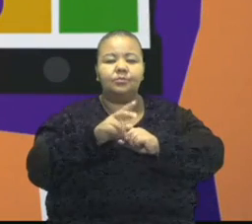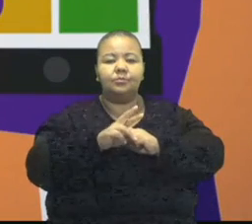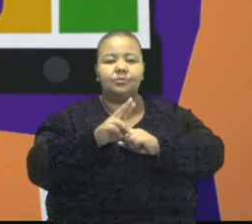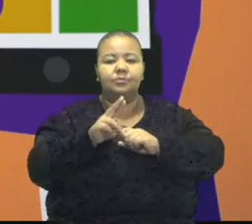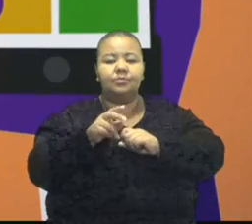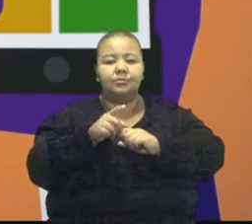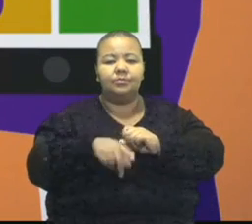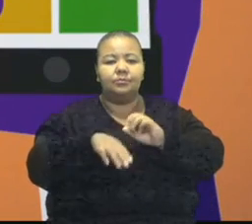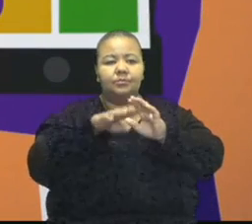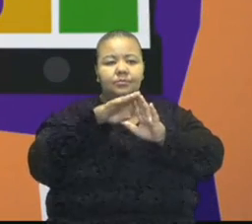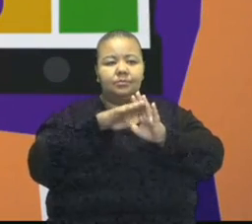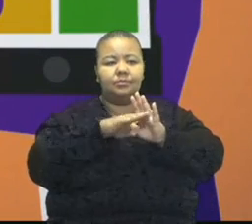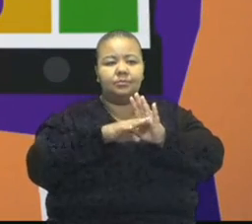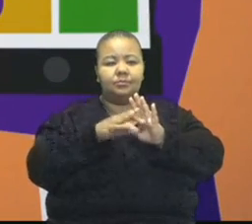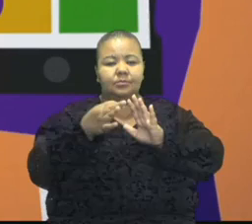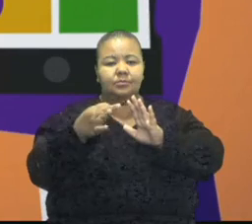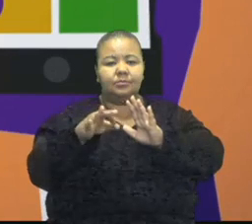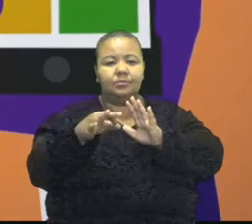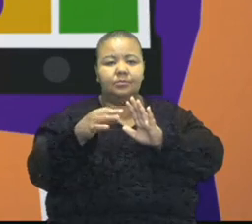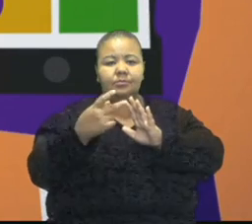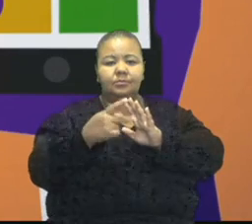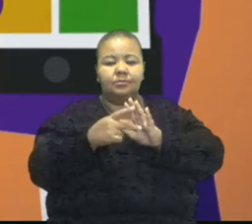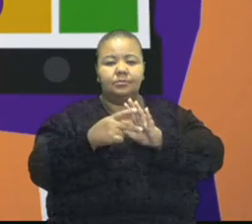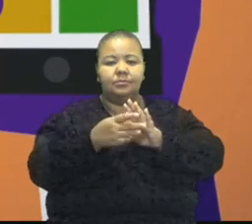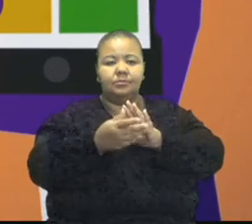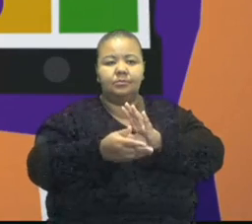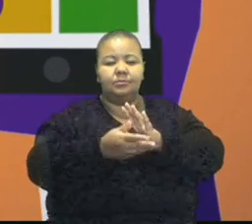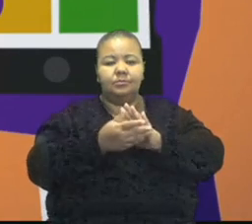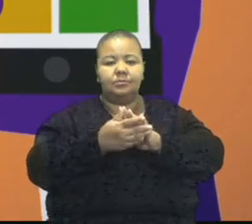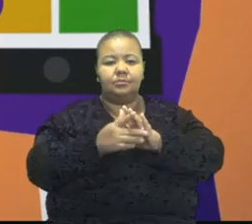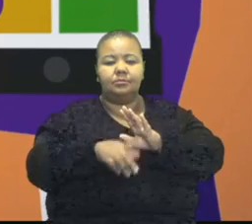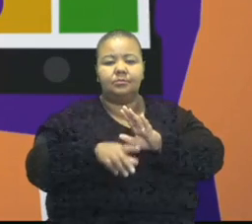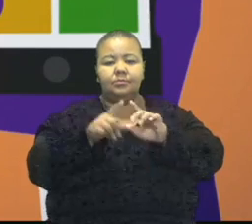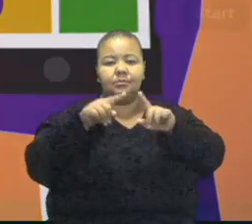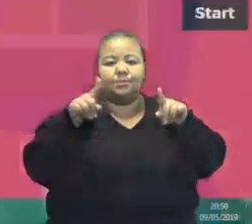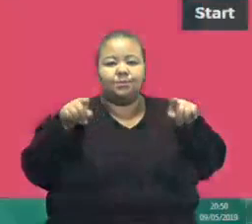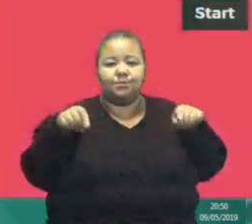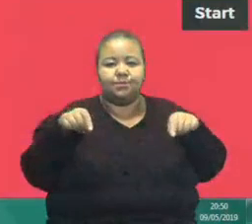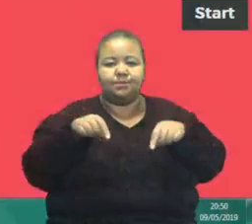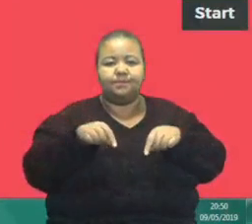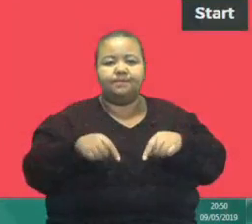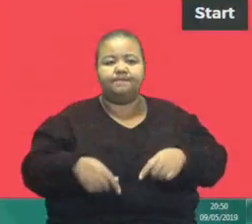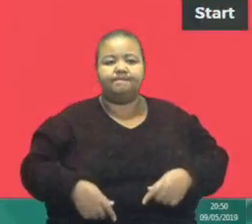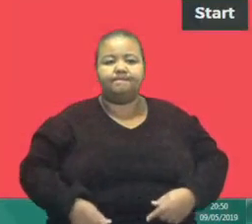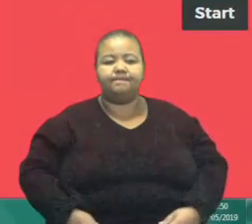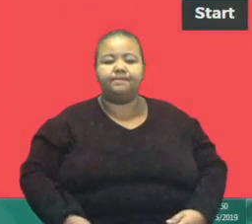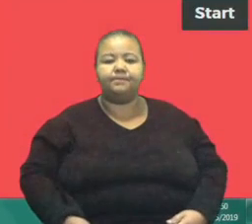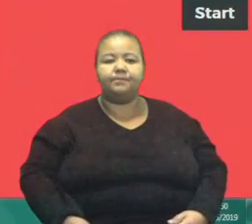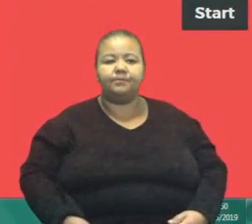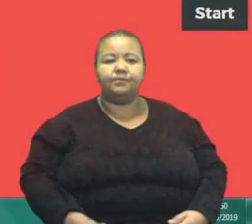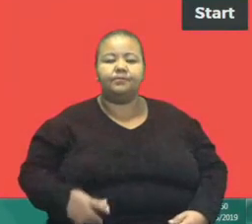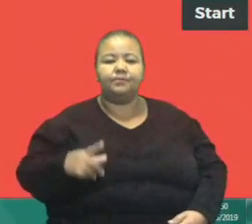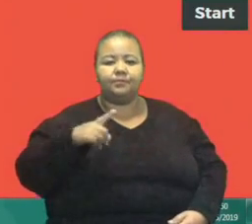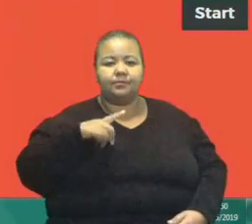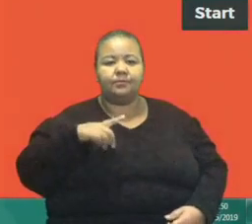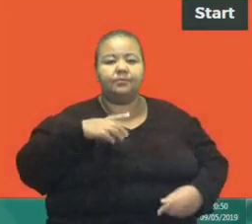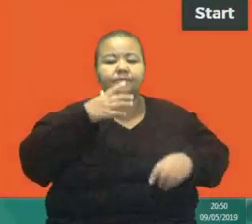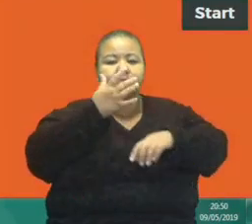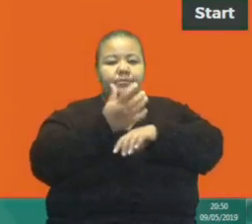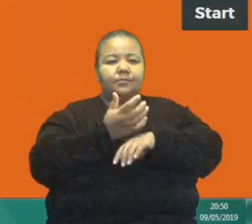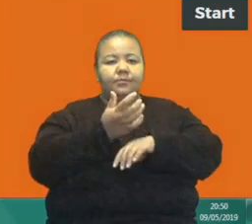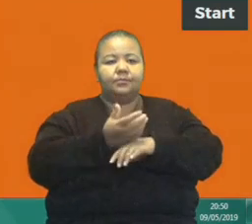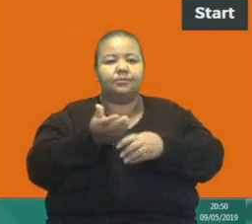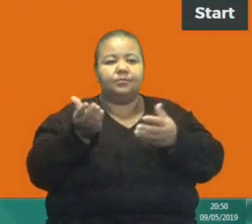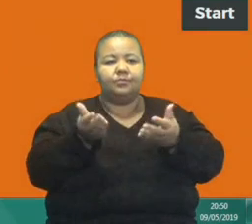a classificação desta matriz. Você tem aí no seu material a matriz.